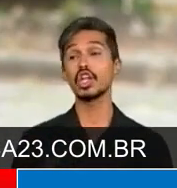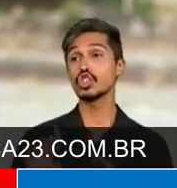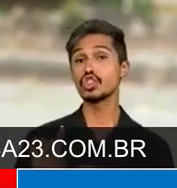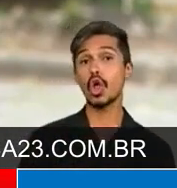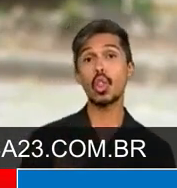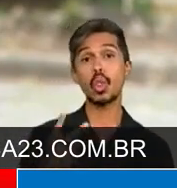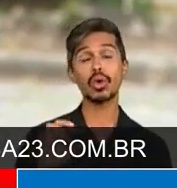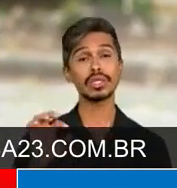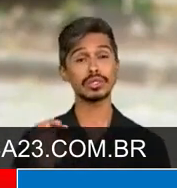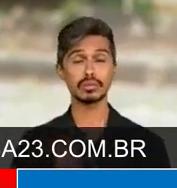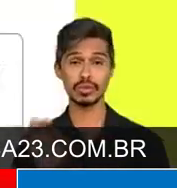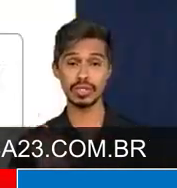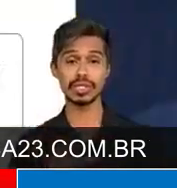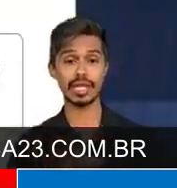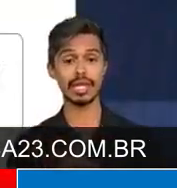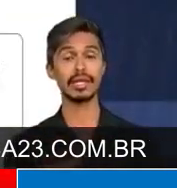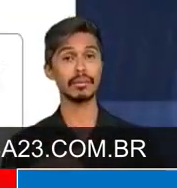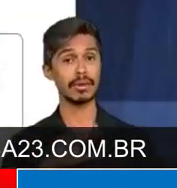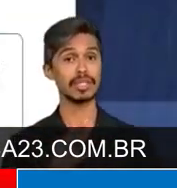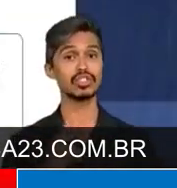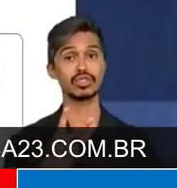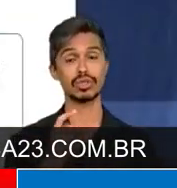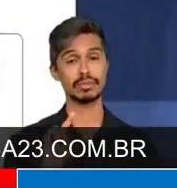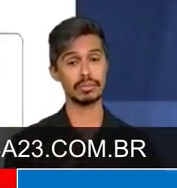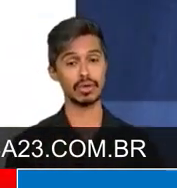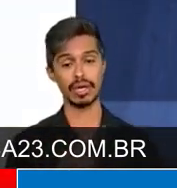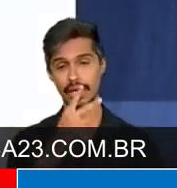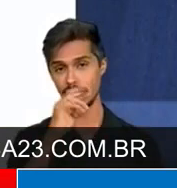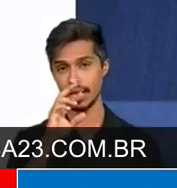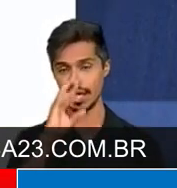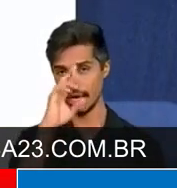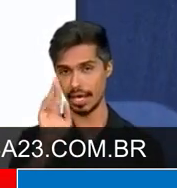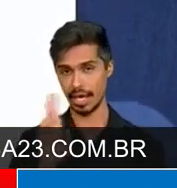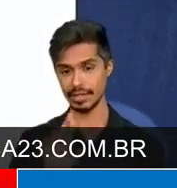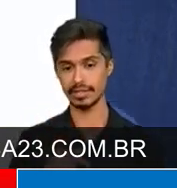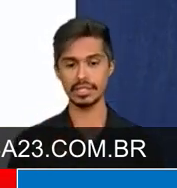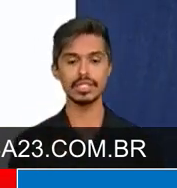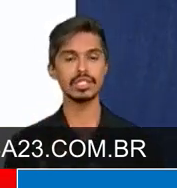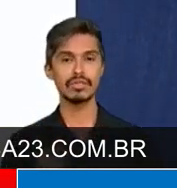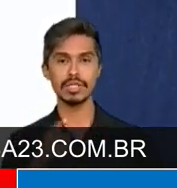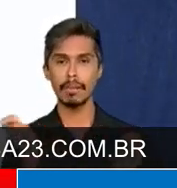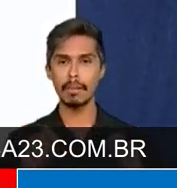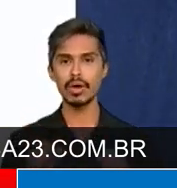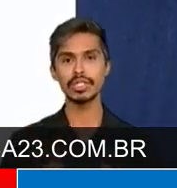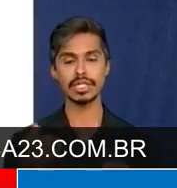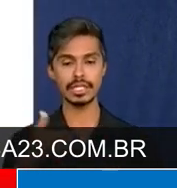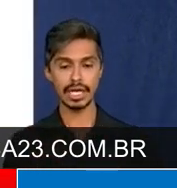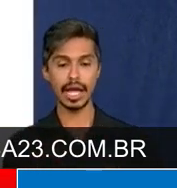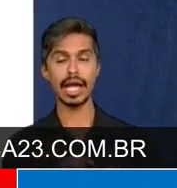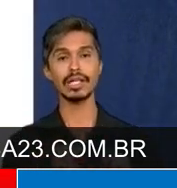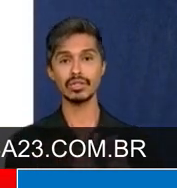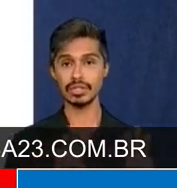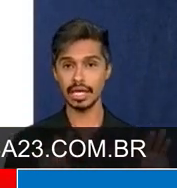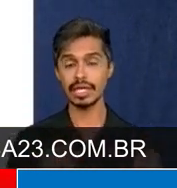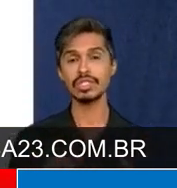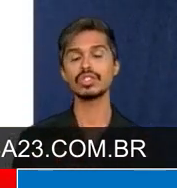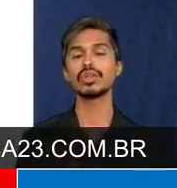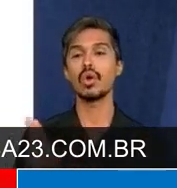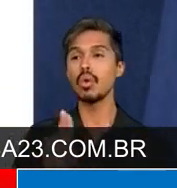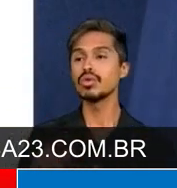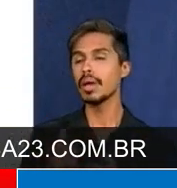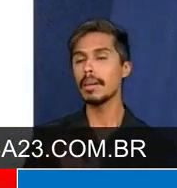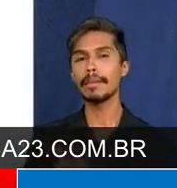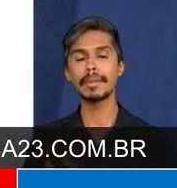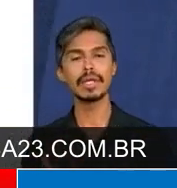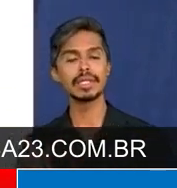tem acima de 1.000 reais. Desde março, é possível consultar os valores esquecidos por parentes falecidos e também há mais